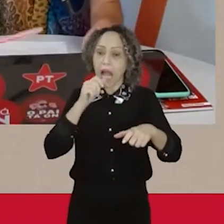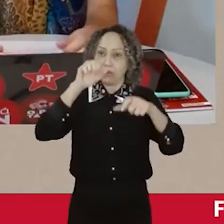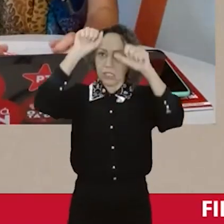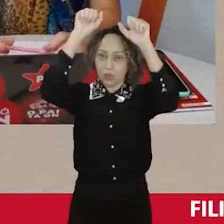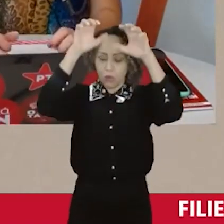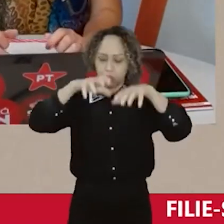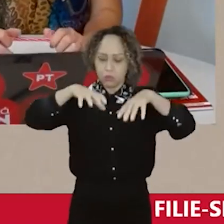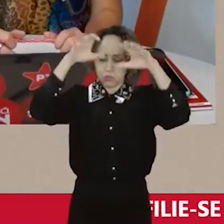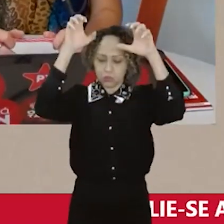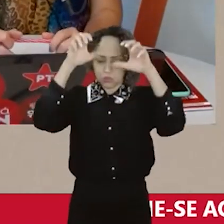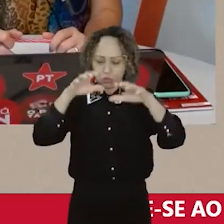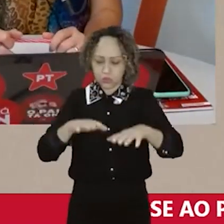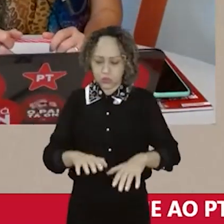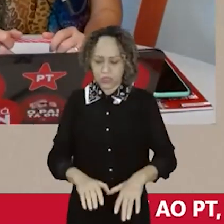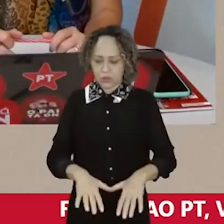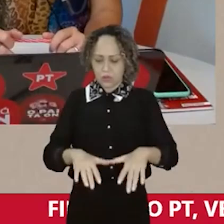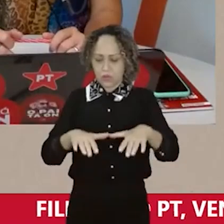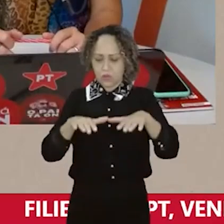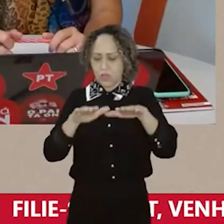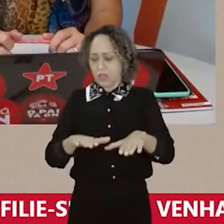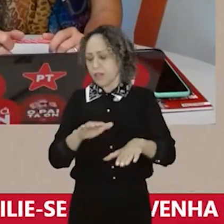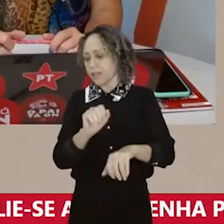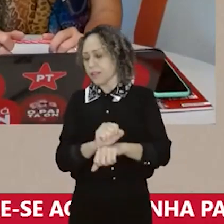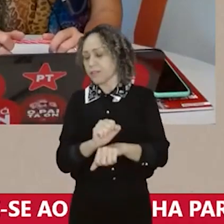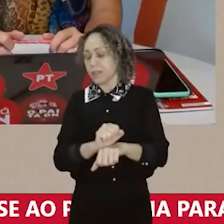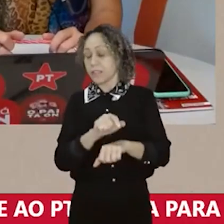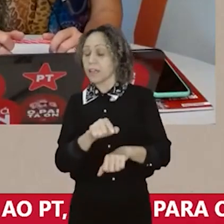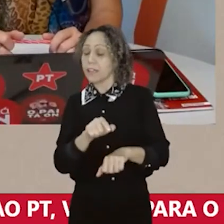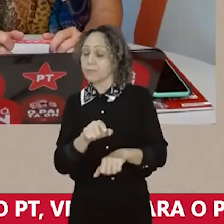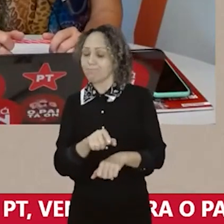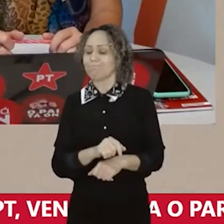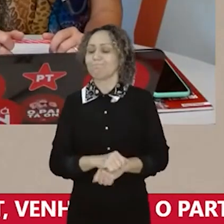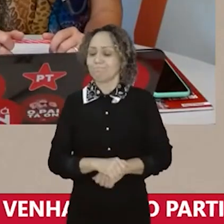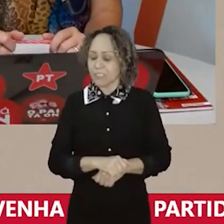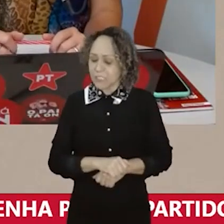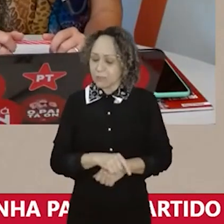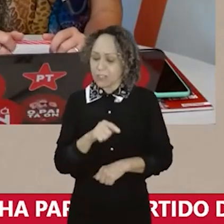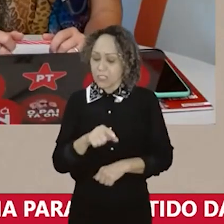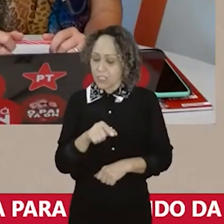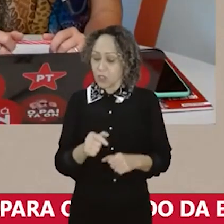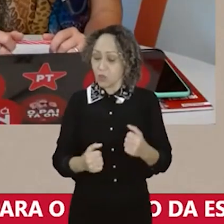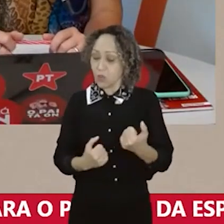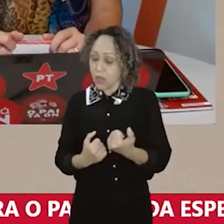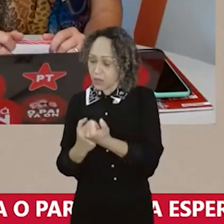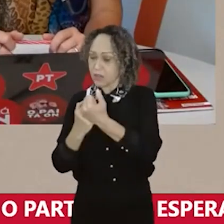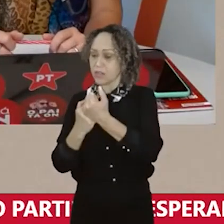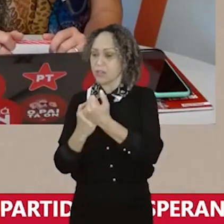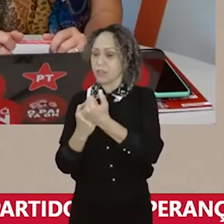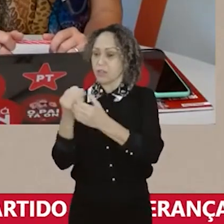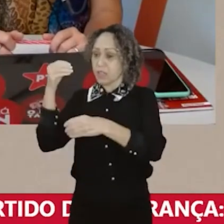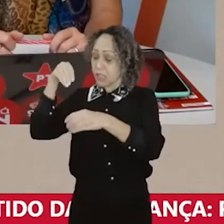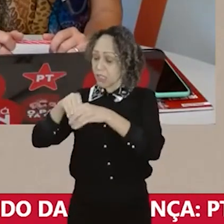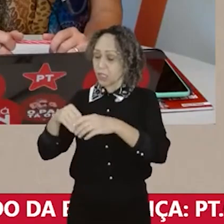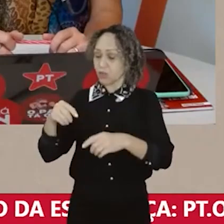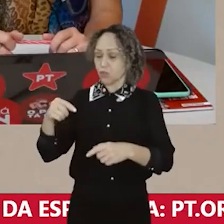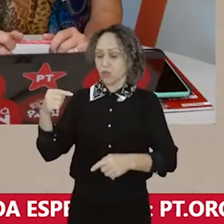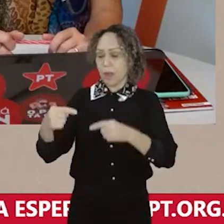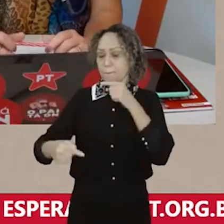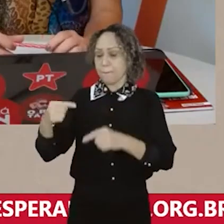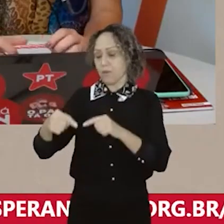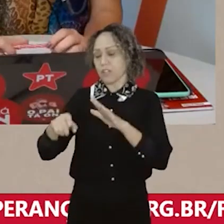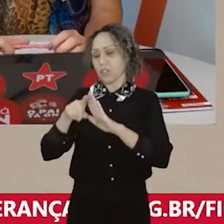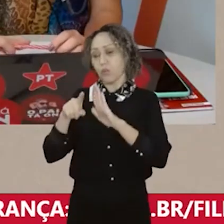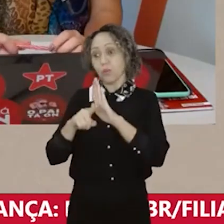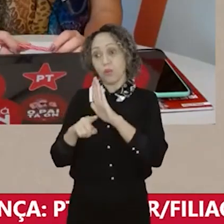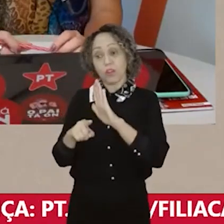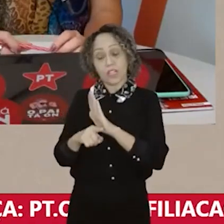a garantia de direitos de forma integral para as mulheres. Então, o Bolsa Família, ele não, assim como as